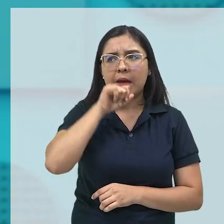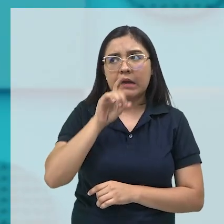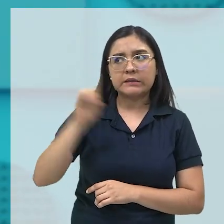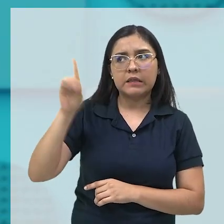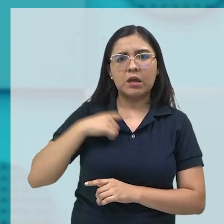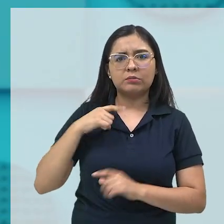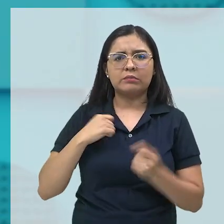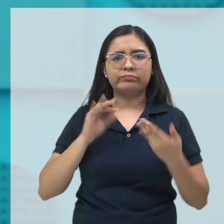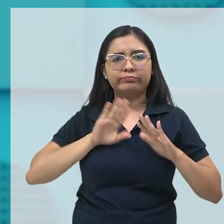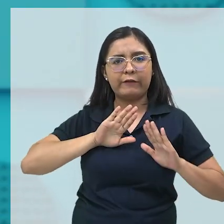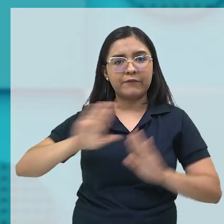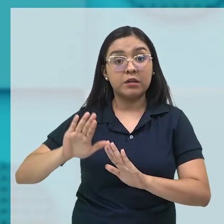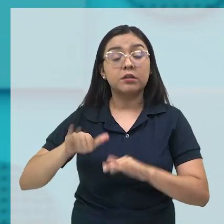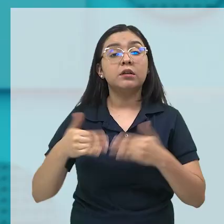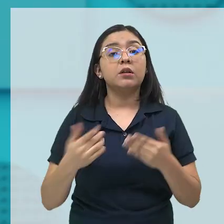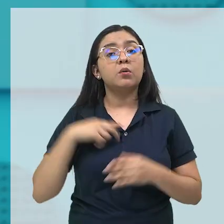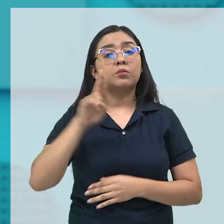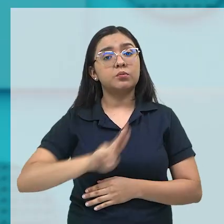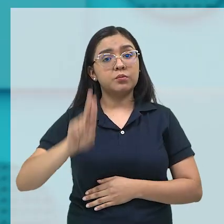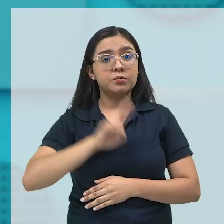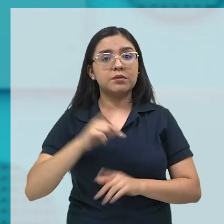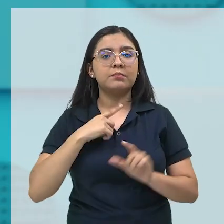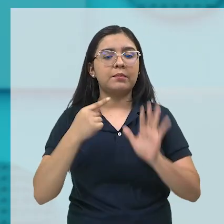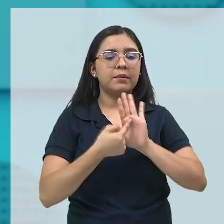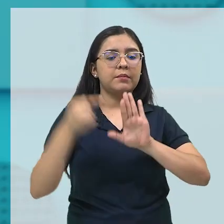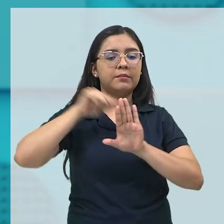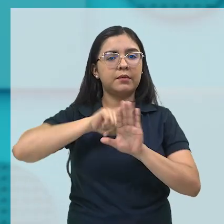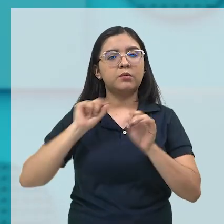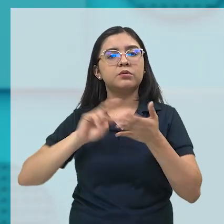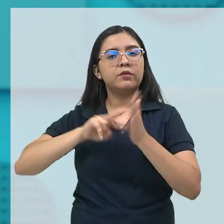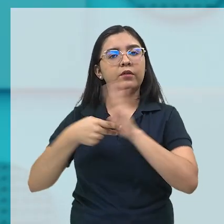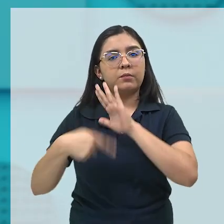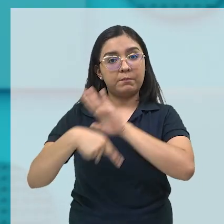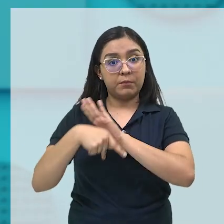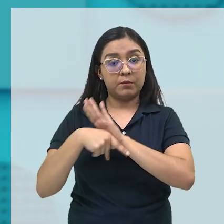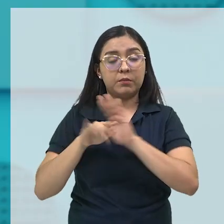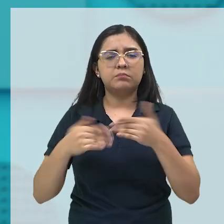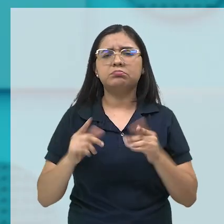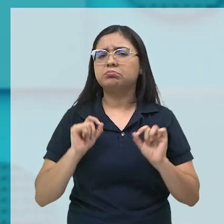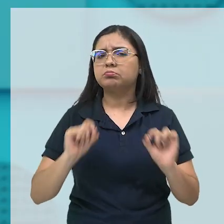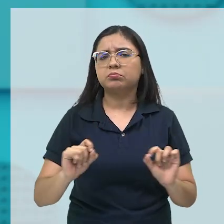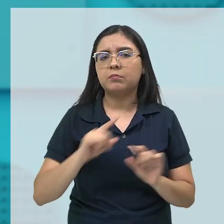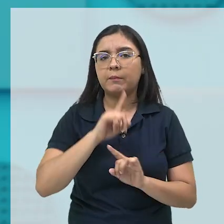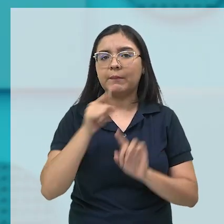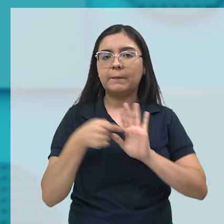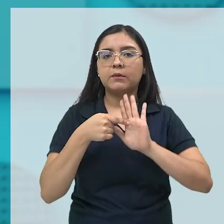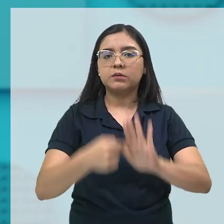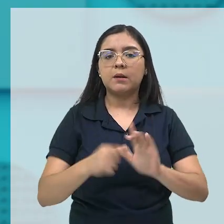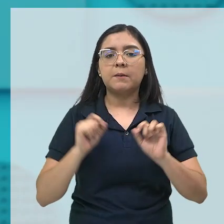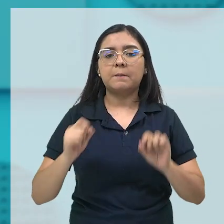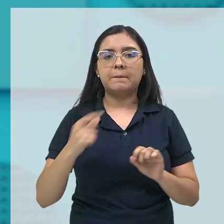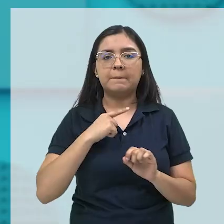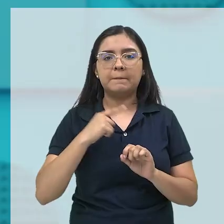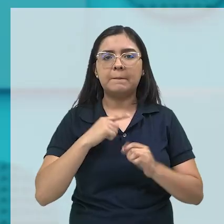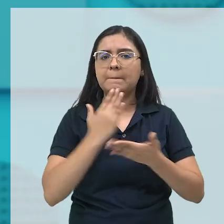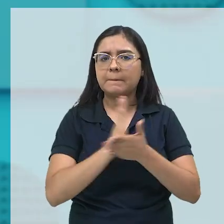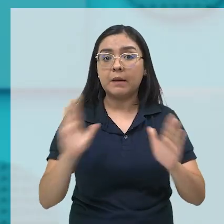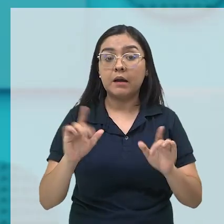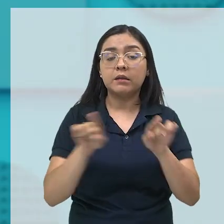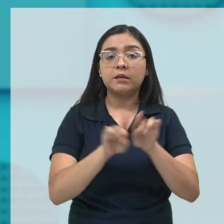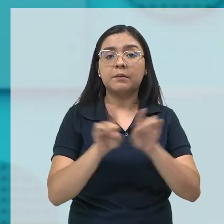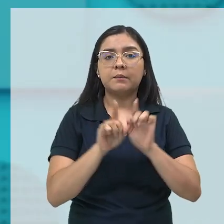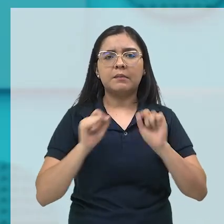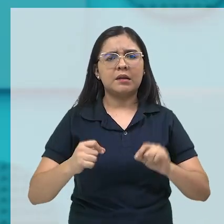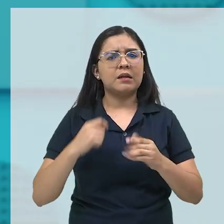Então, eles utilizaram esse termo, fazendo esse trocadilho com sentido. Para quê? Para dizer: passa de mim, tira daqui